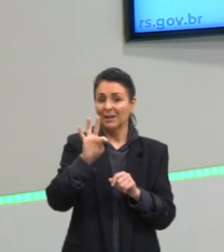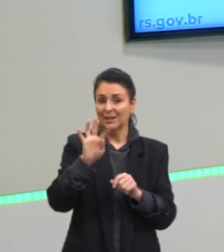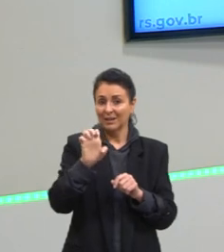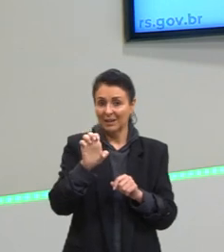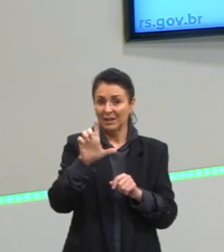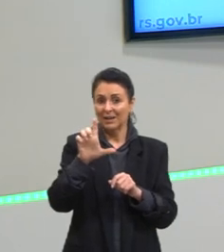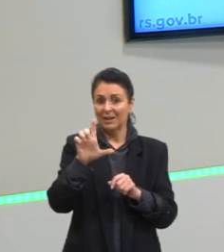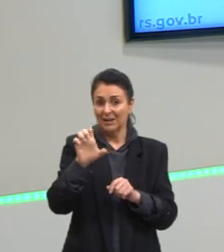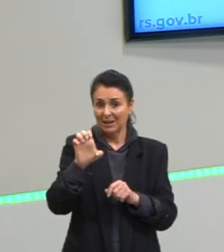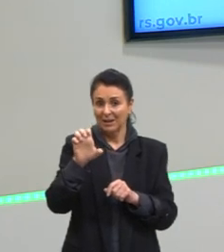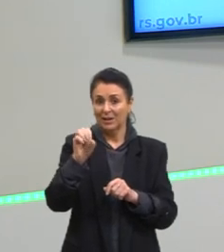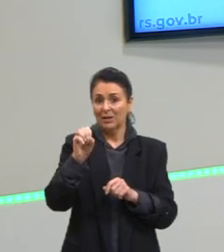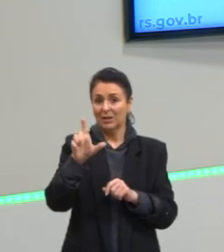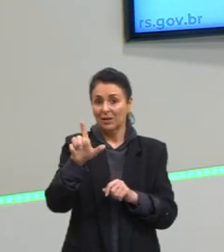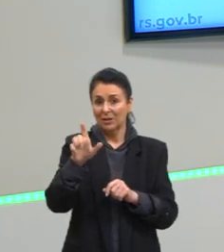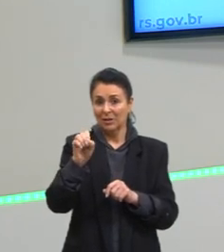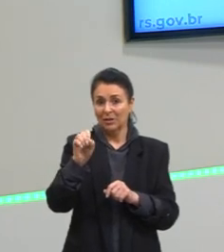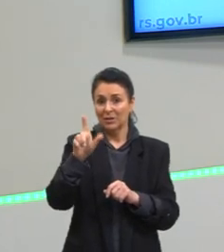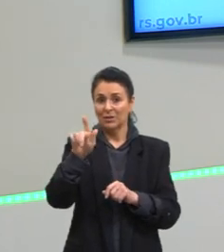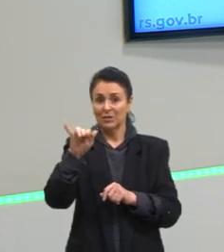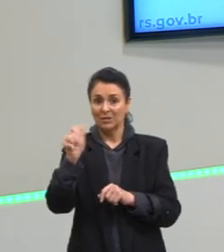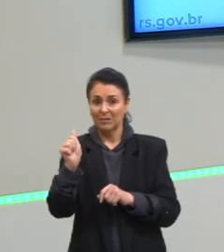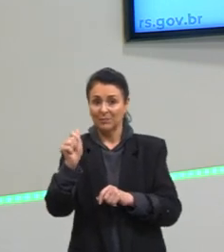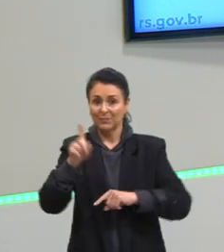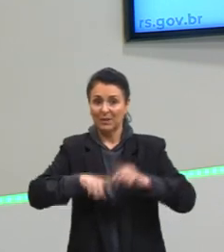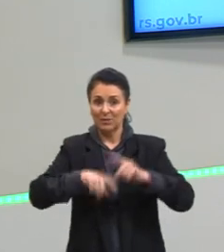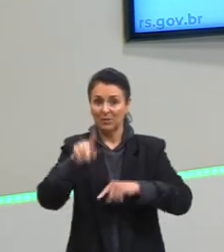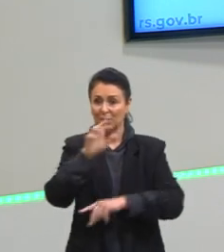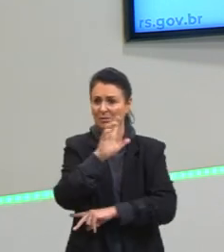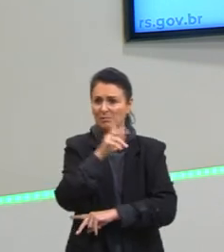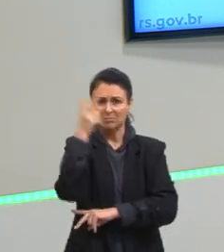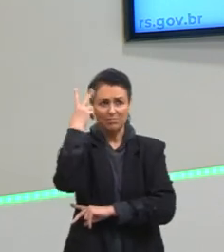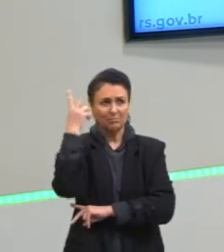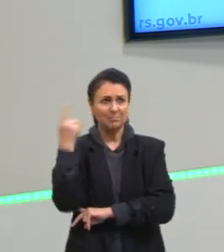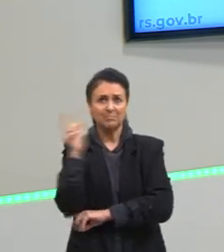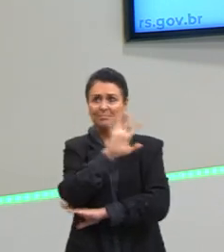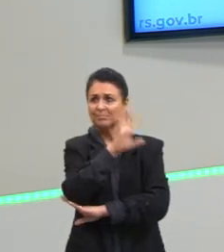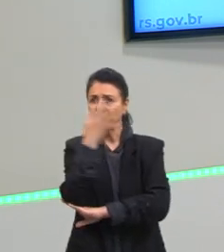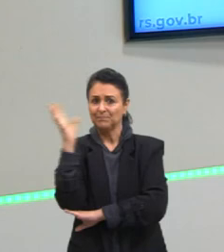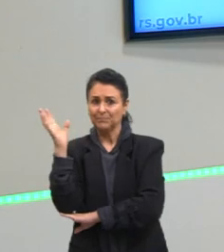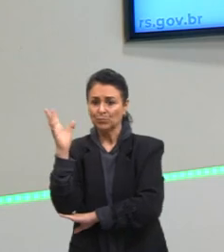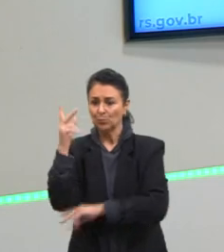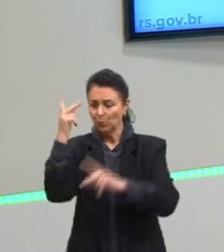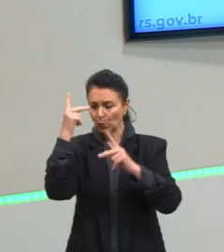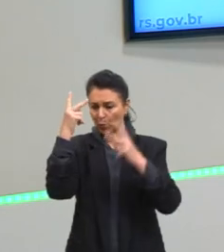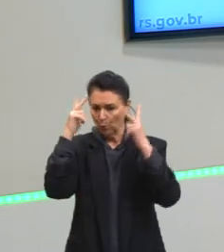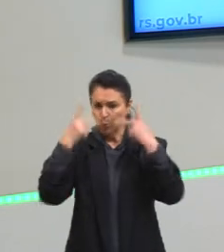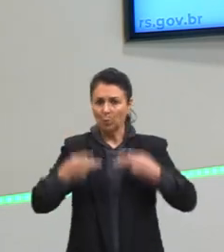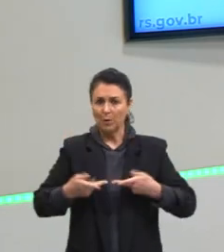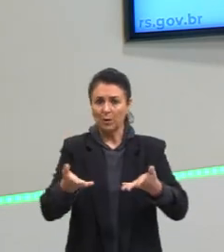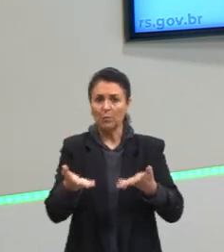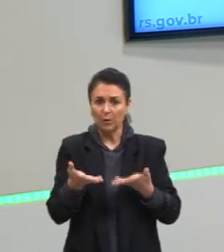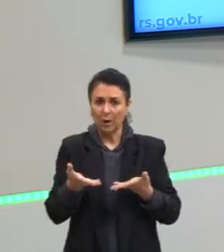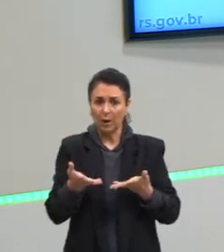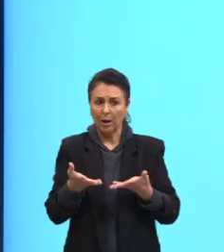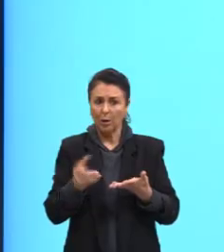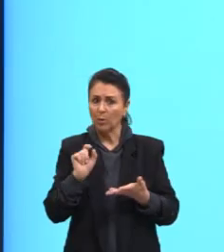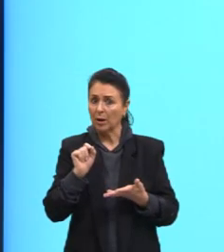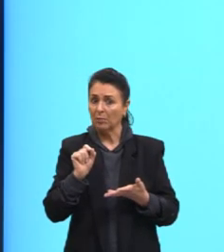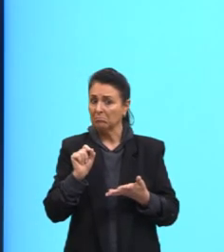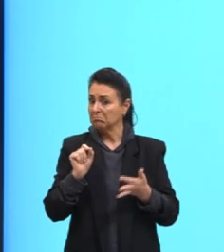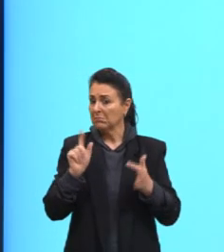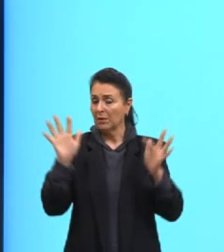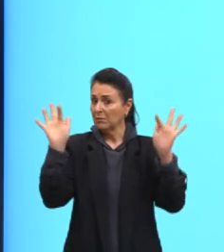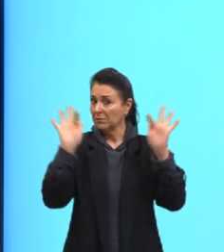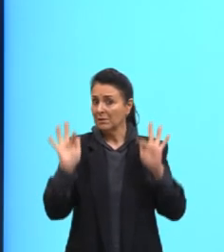para ele as coisas da natureza e o próprio ser humano ser humano é ser feliz tudo tem um fim para Aristóteles e aqui